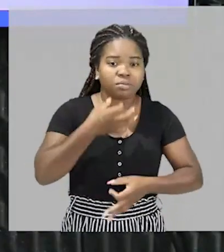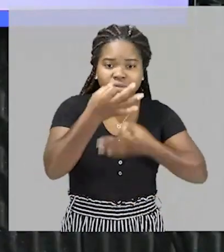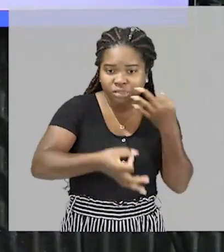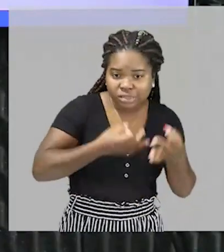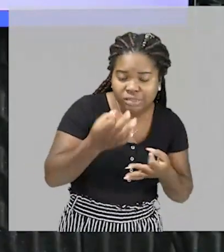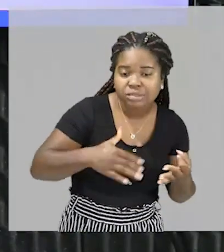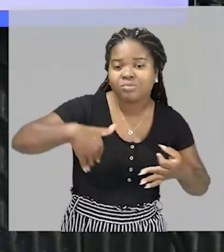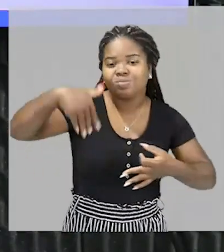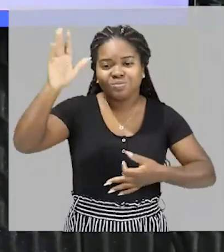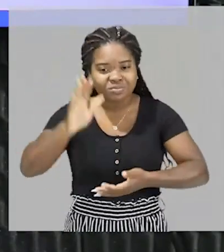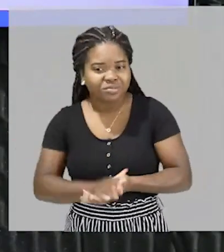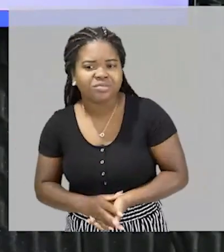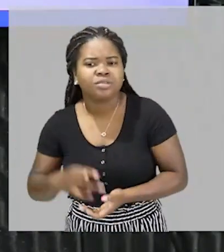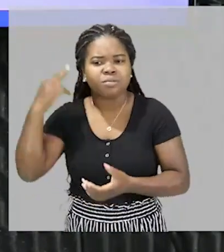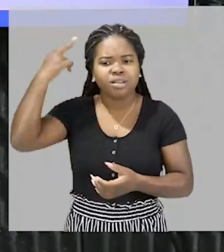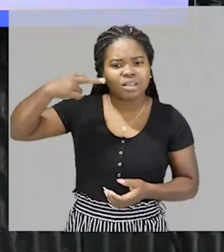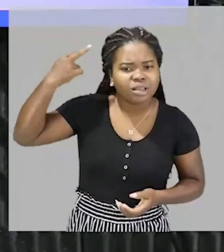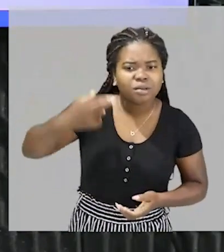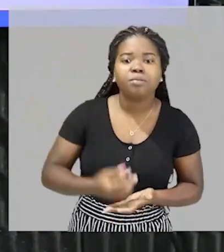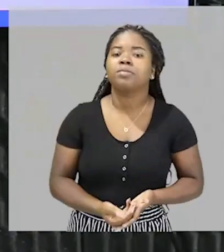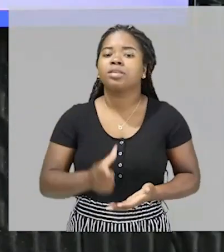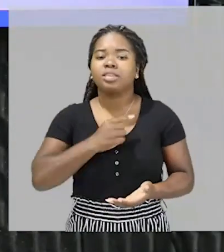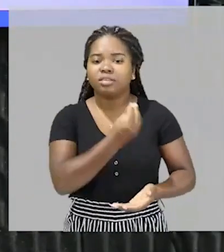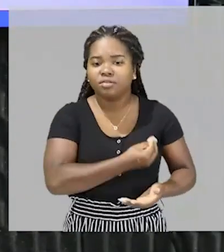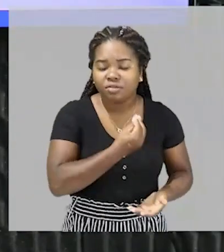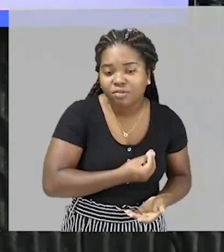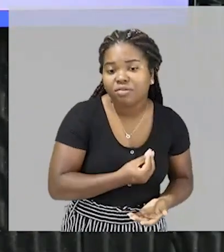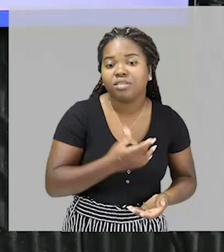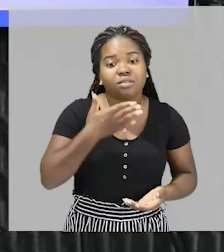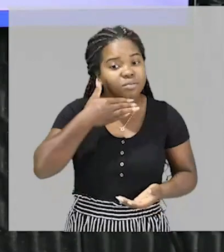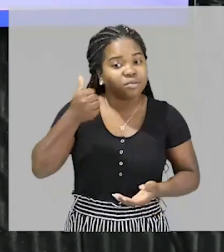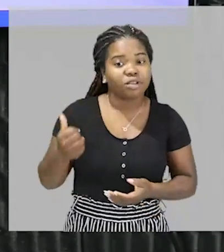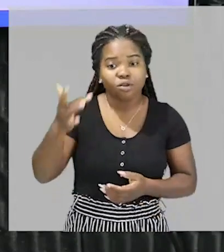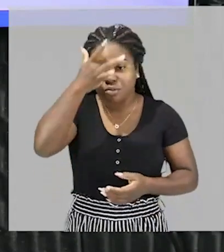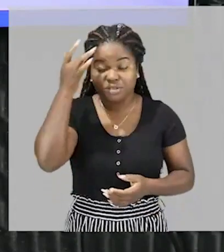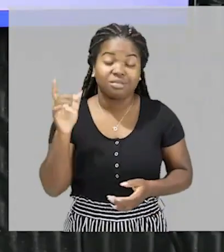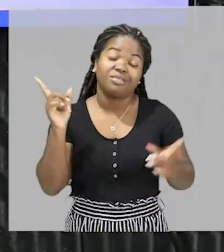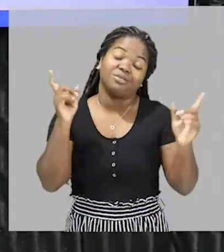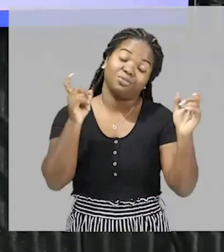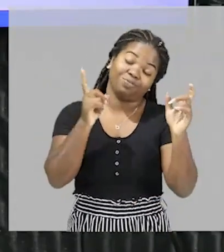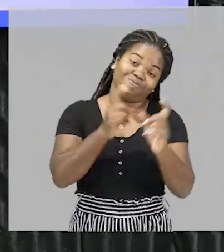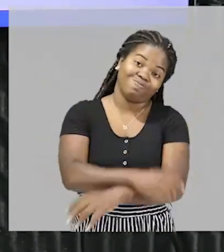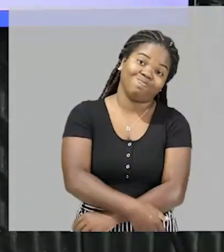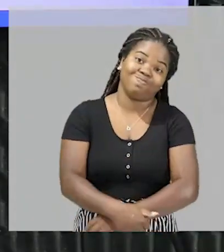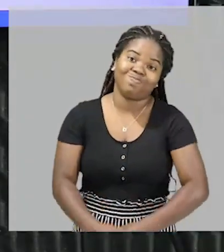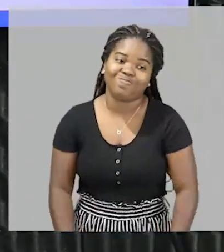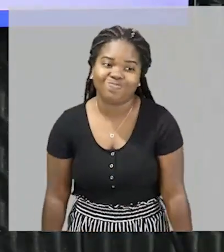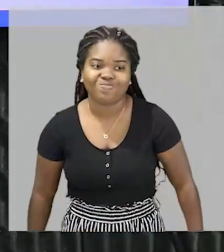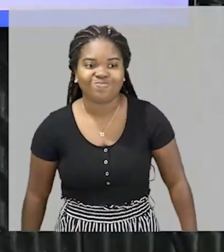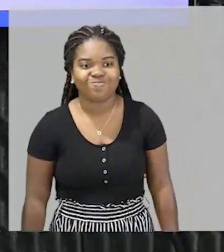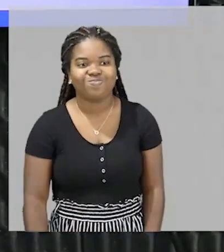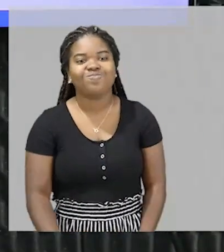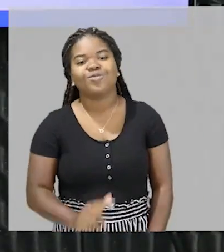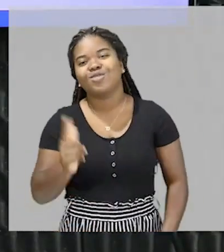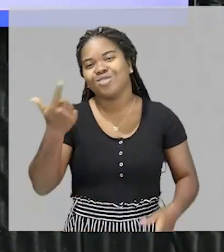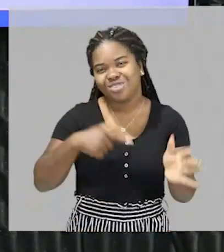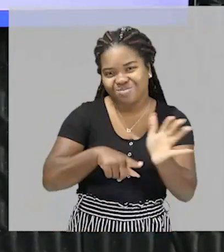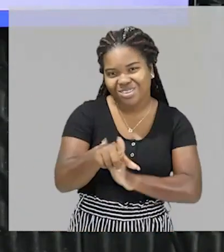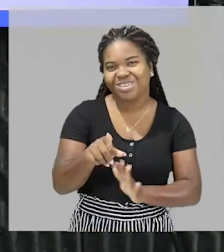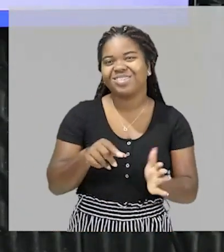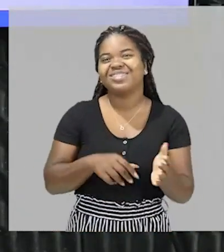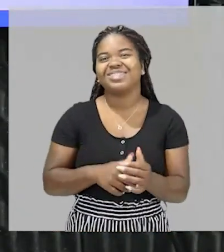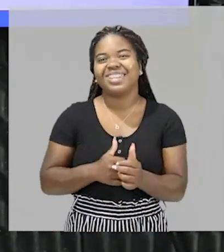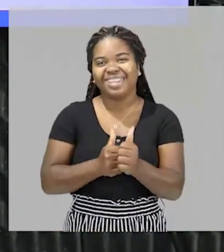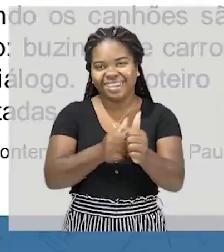críticos. Façam teatro para conviver melhor com gente, que é difícil, né? Enem